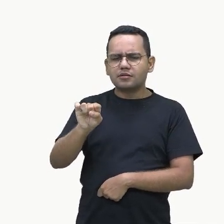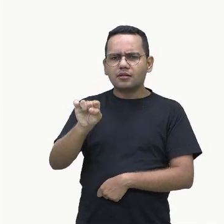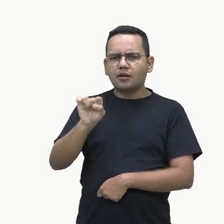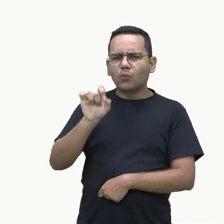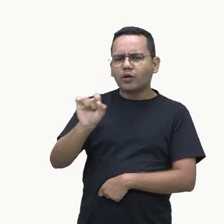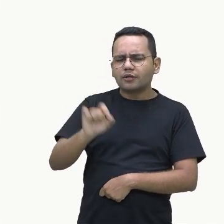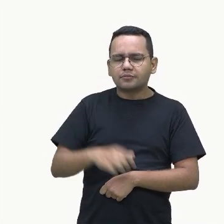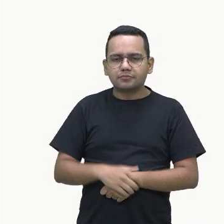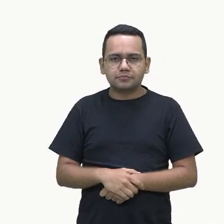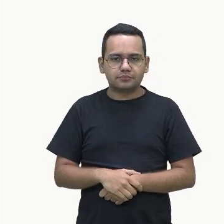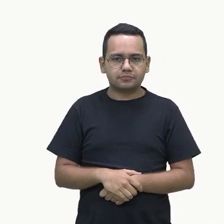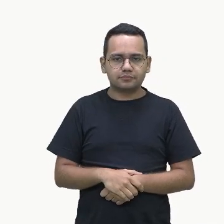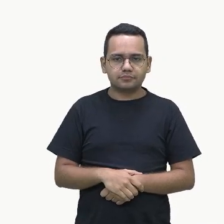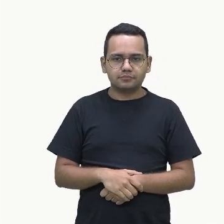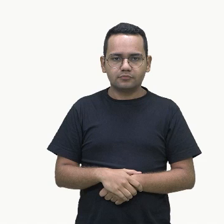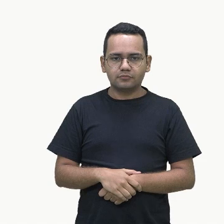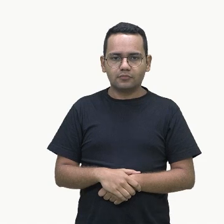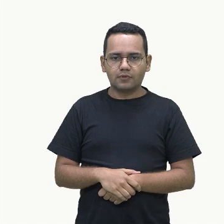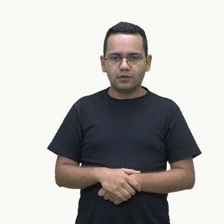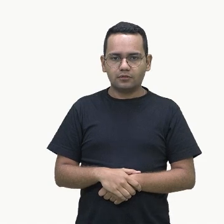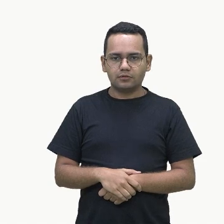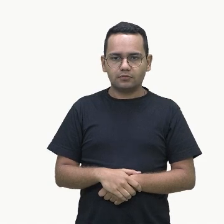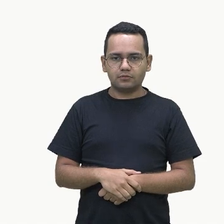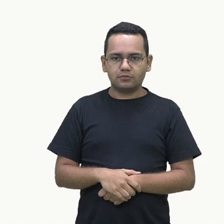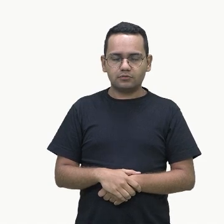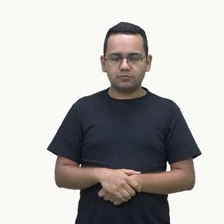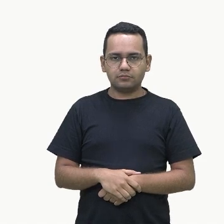triângulo que possui os dois lados